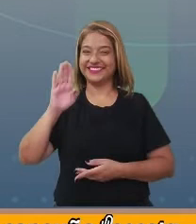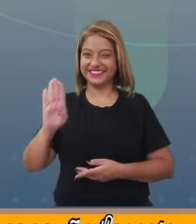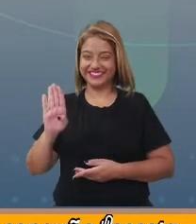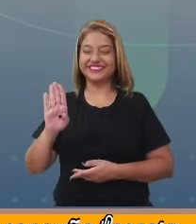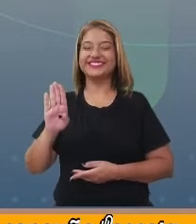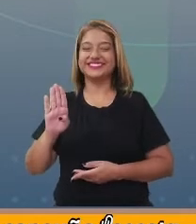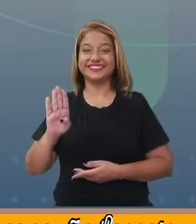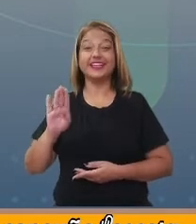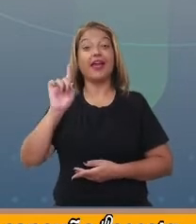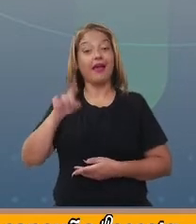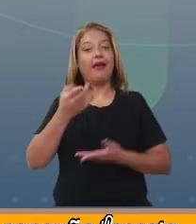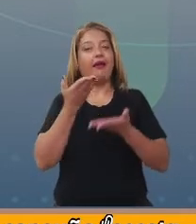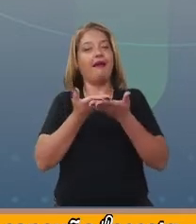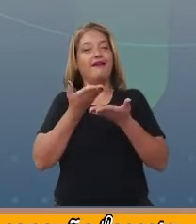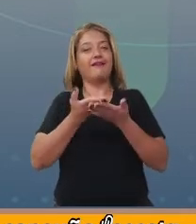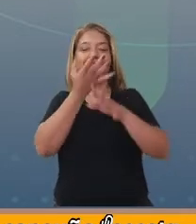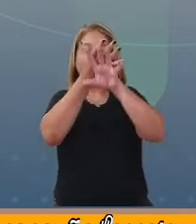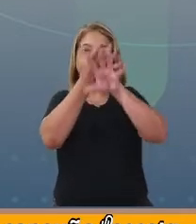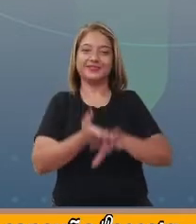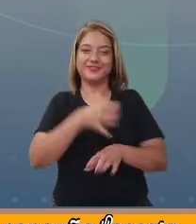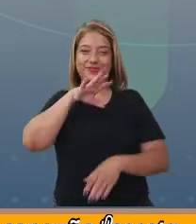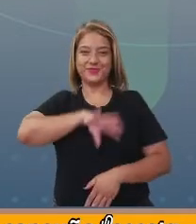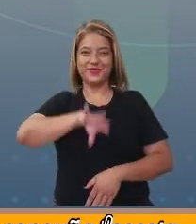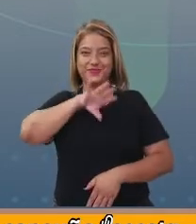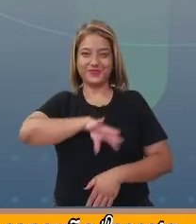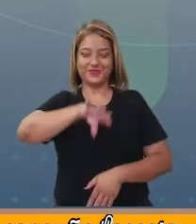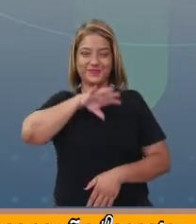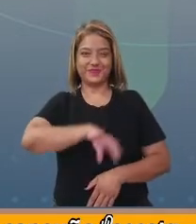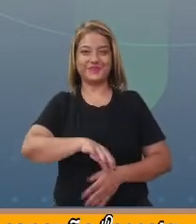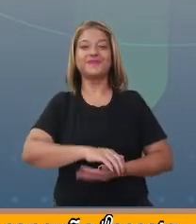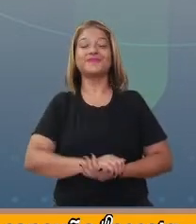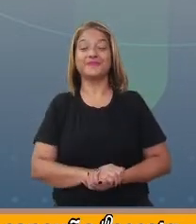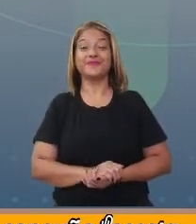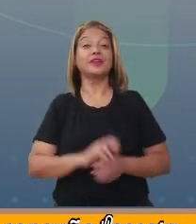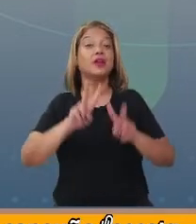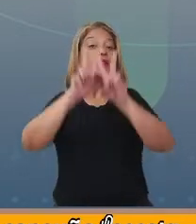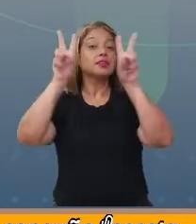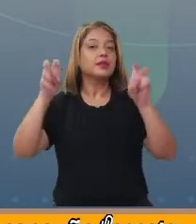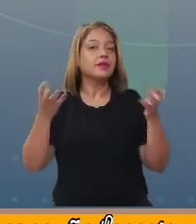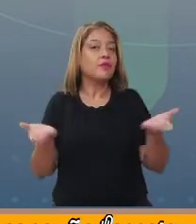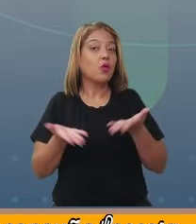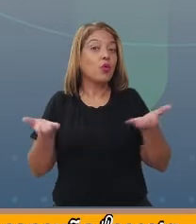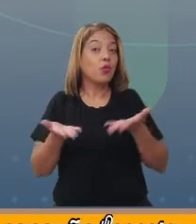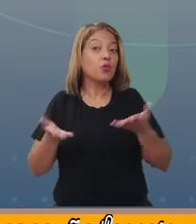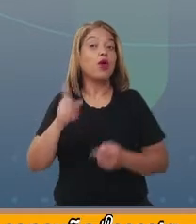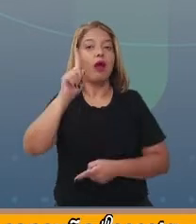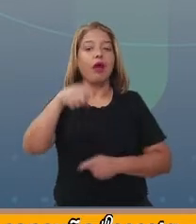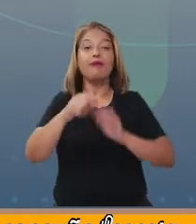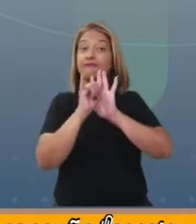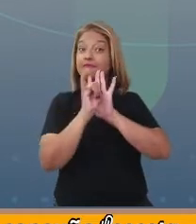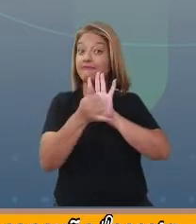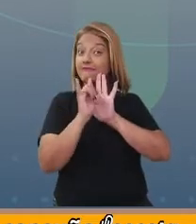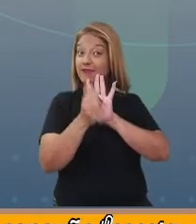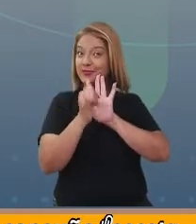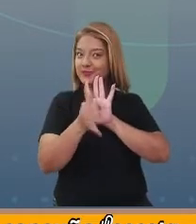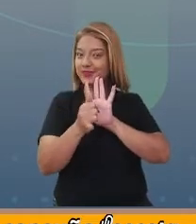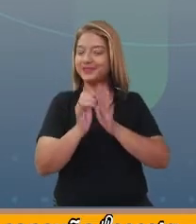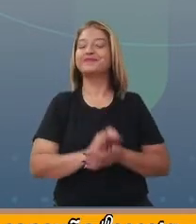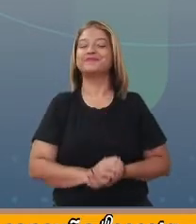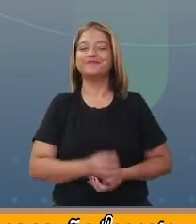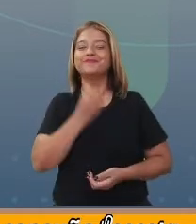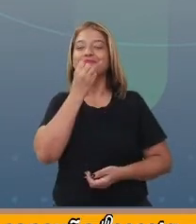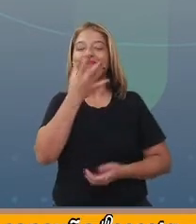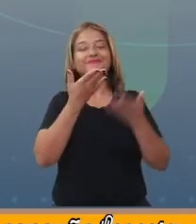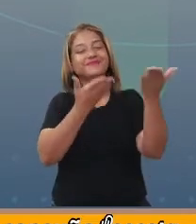Débora Fernandes para a nossa aula de língua portuguesa. O tema de hoje será fábulas. Sejam